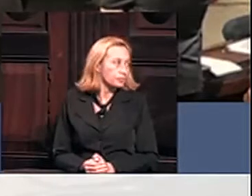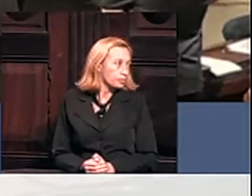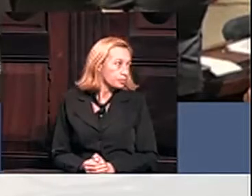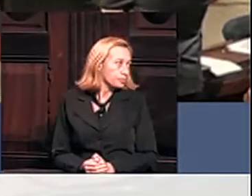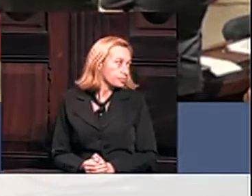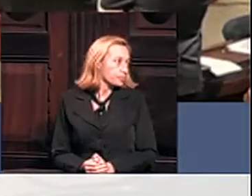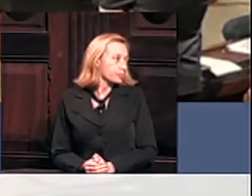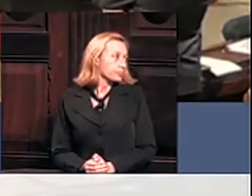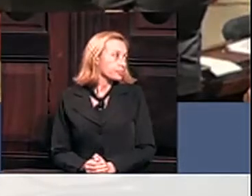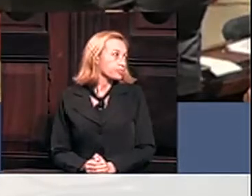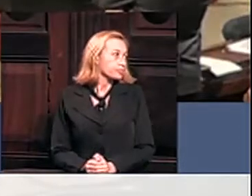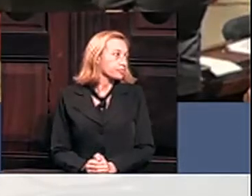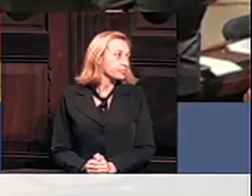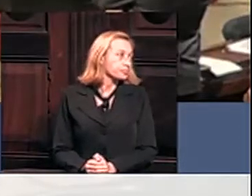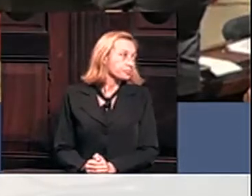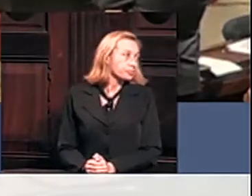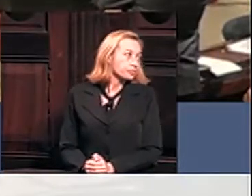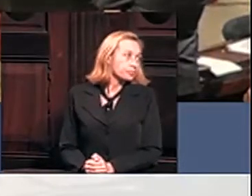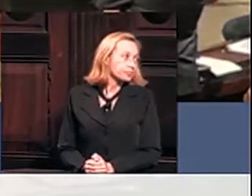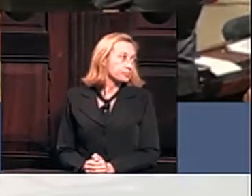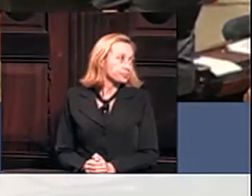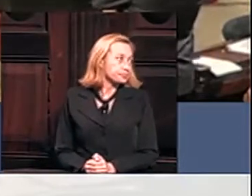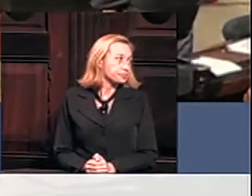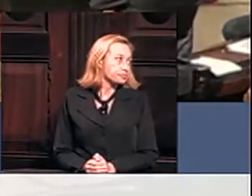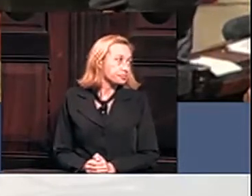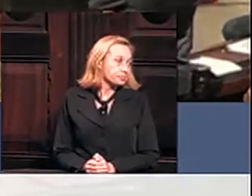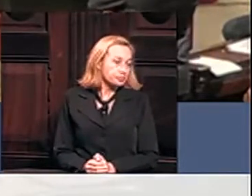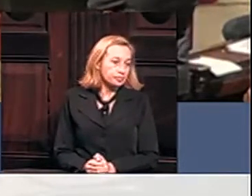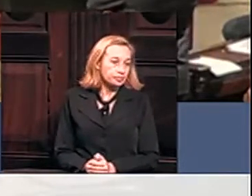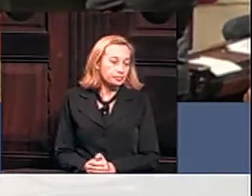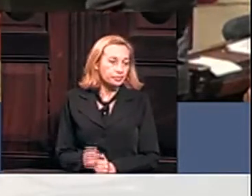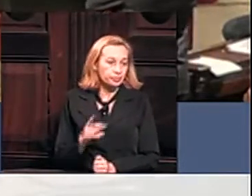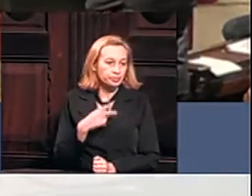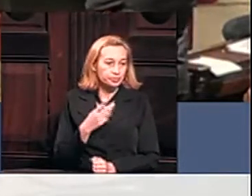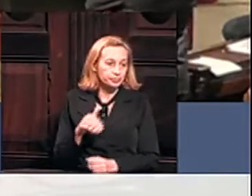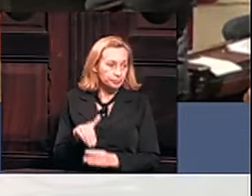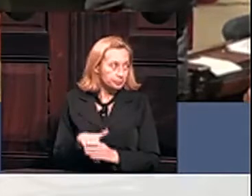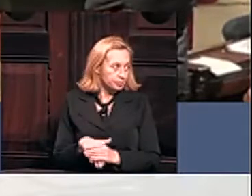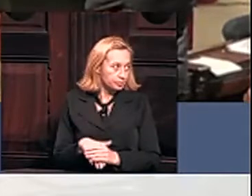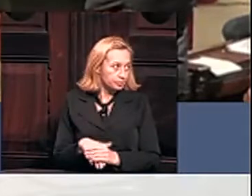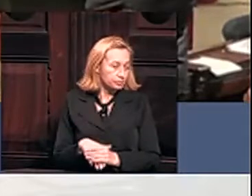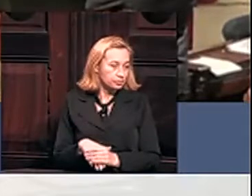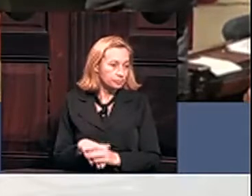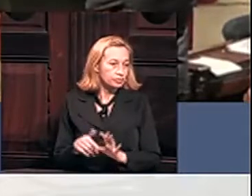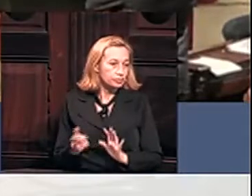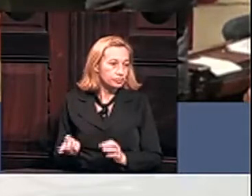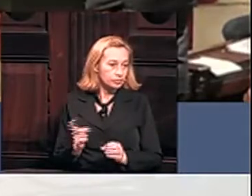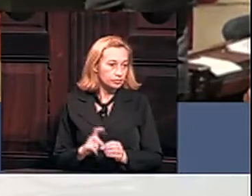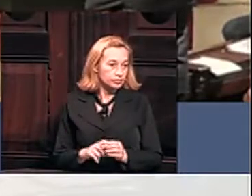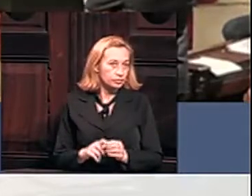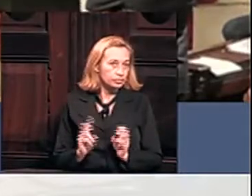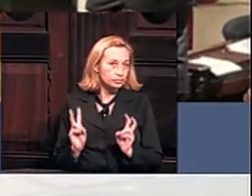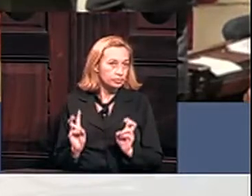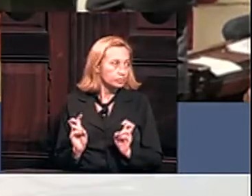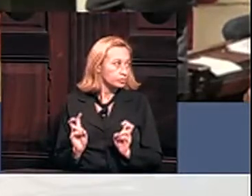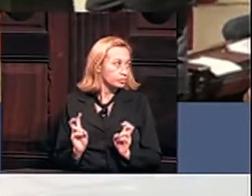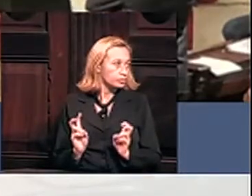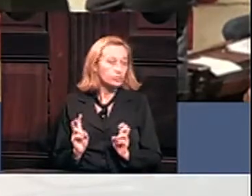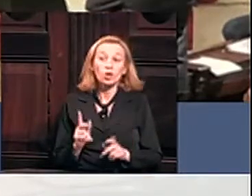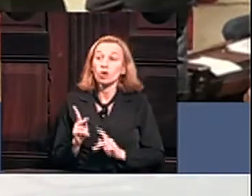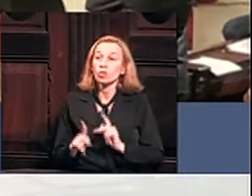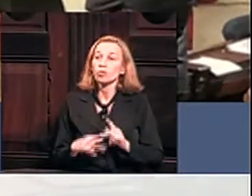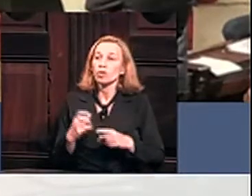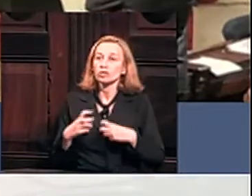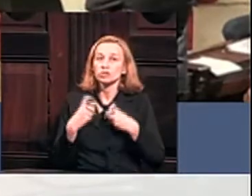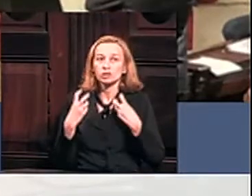nós temos interesse da UESO. Minha preocupação é que se a gente for para o voto... O destaque... Nós vamos votar o destaque. Mas tem acordo com a base do governo de votar